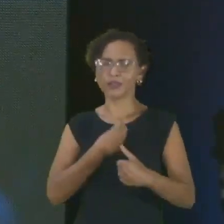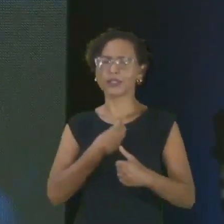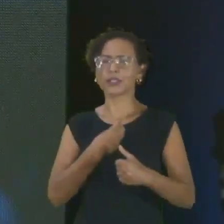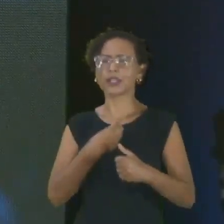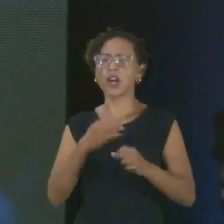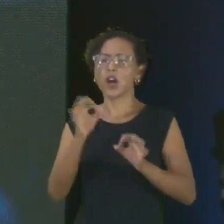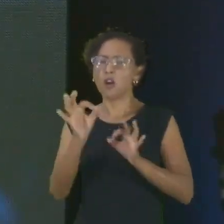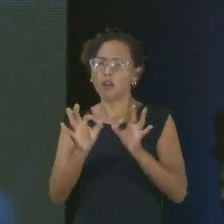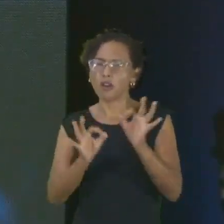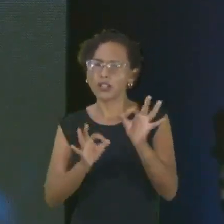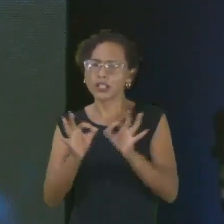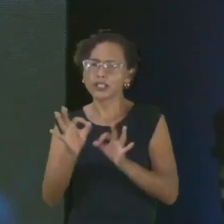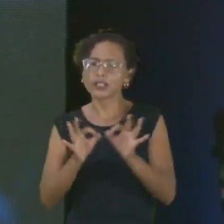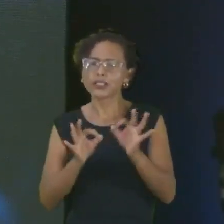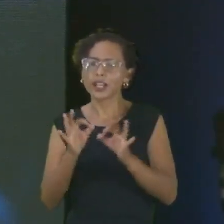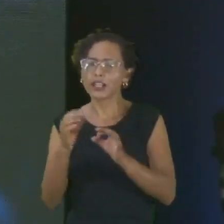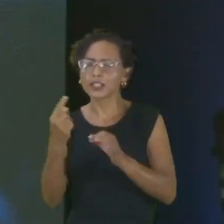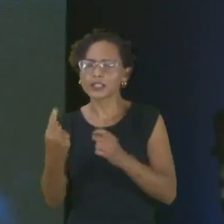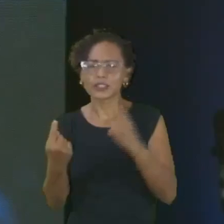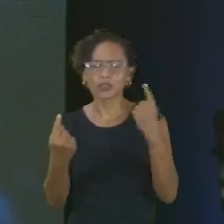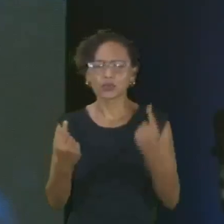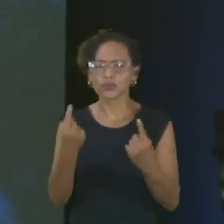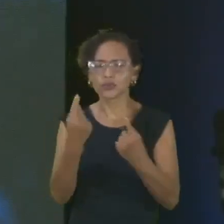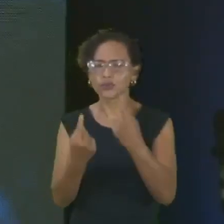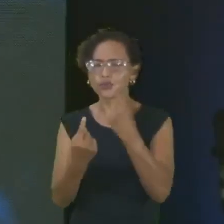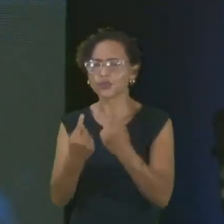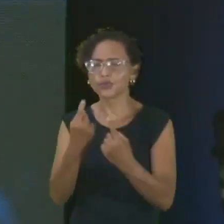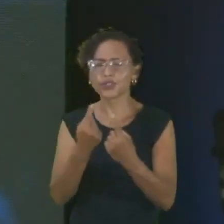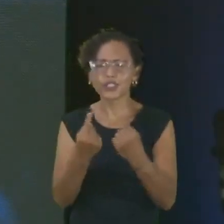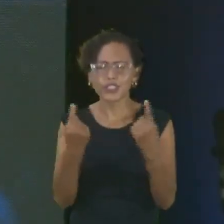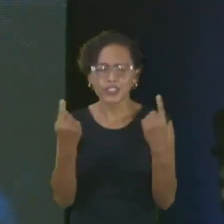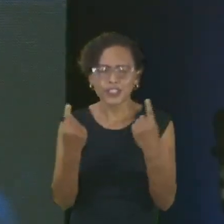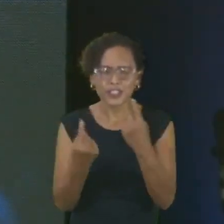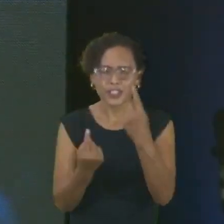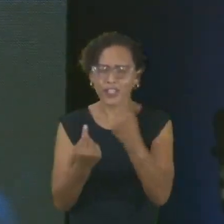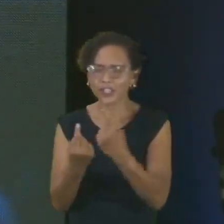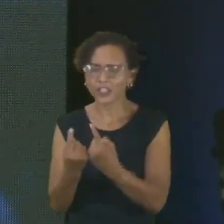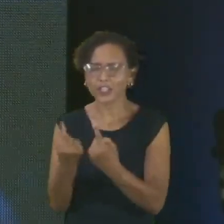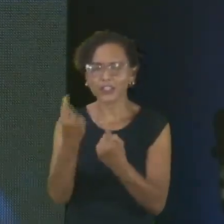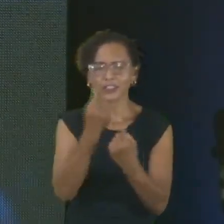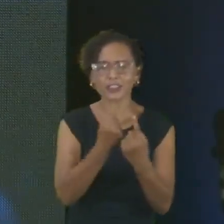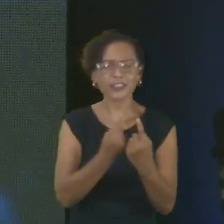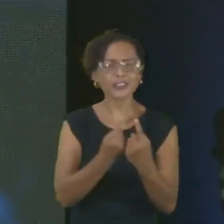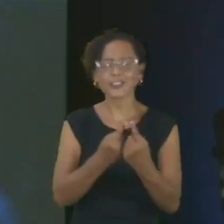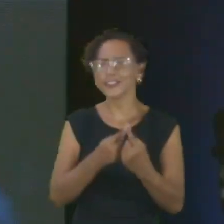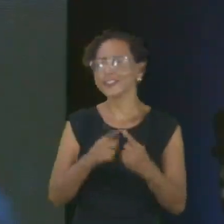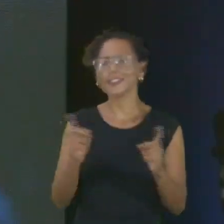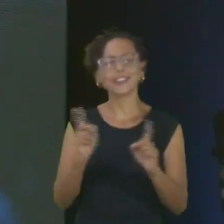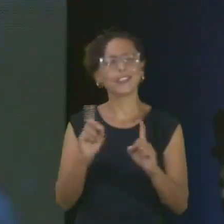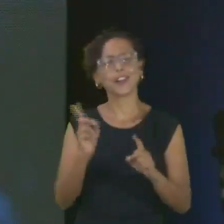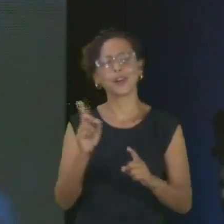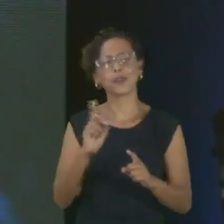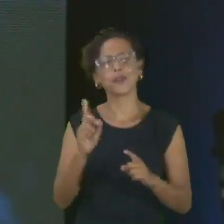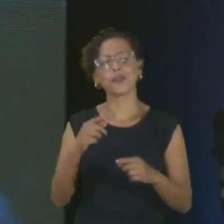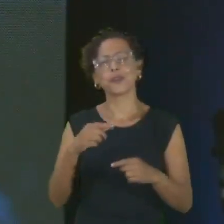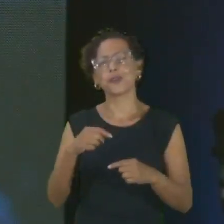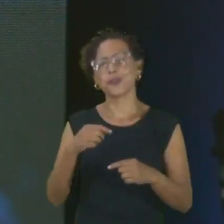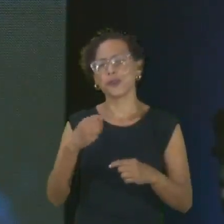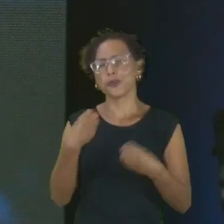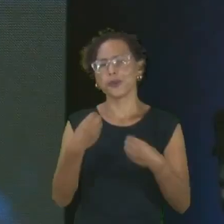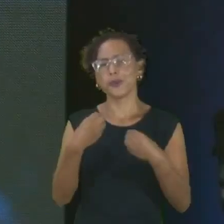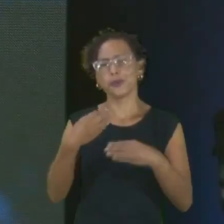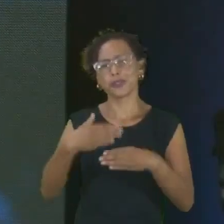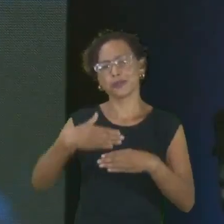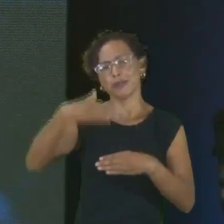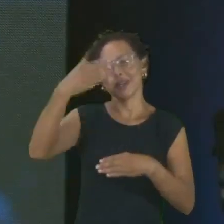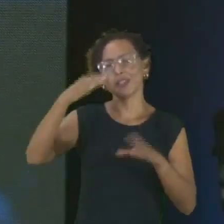ajustadas, umas com as outras, encaixadas. Não era como os tijolos de hoje, era uma pedra